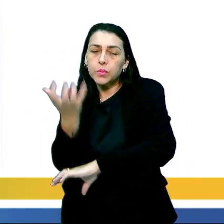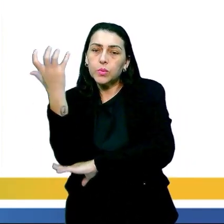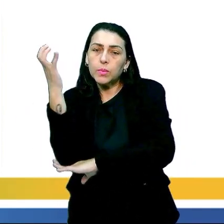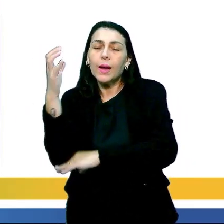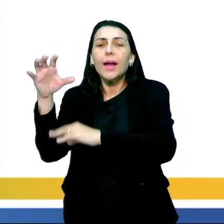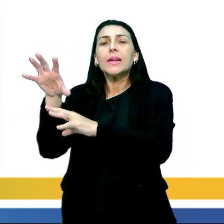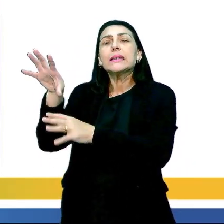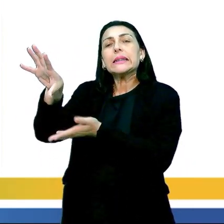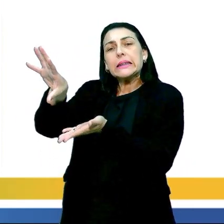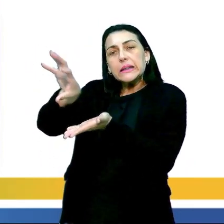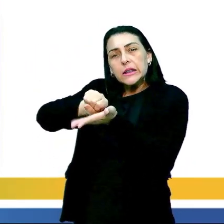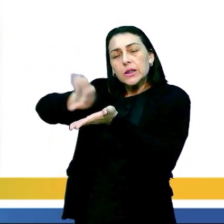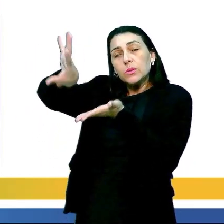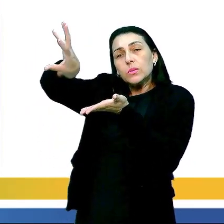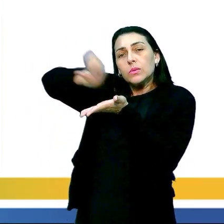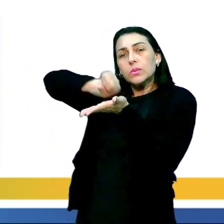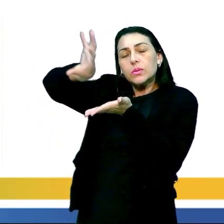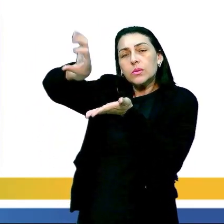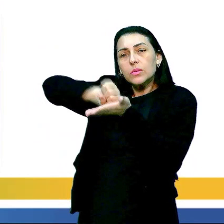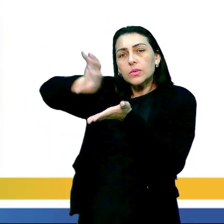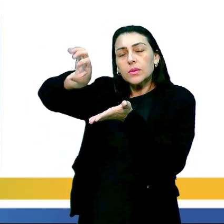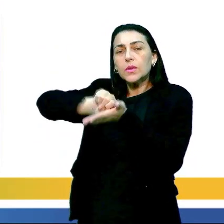para trazer